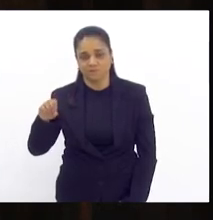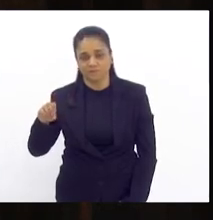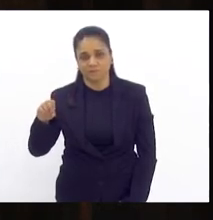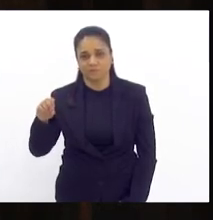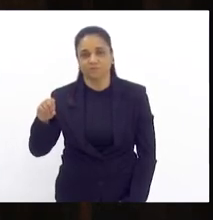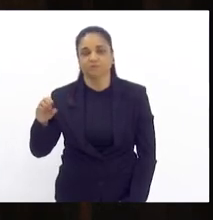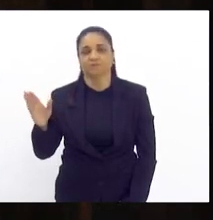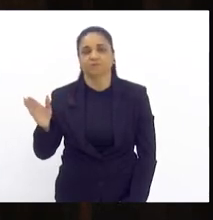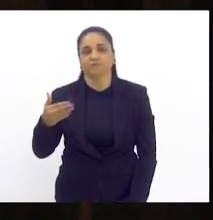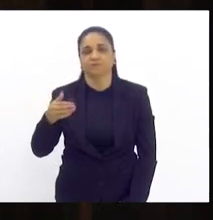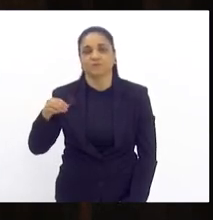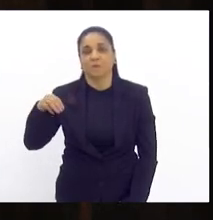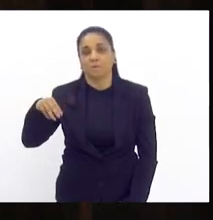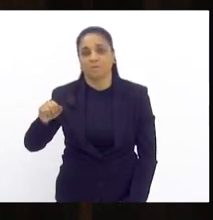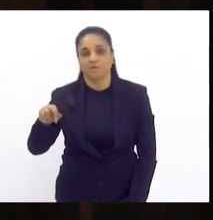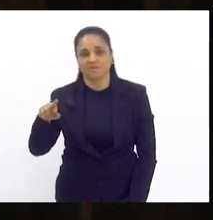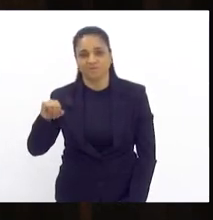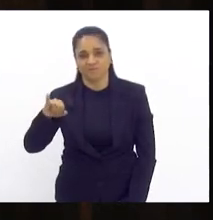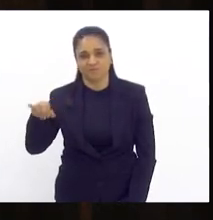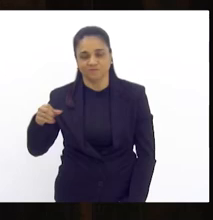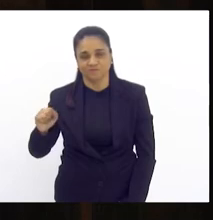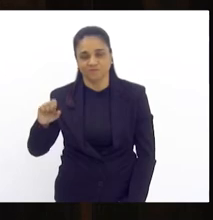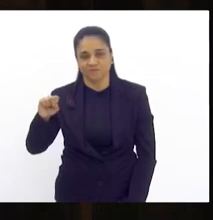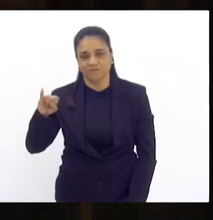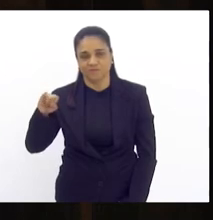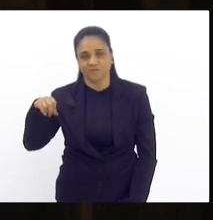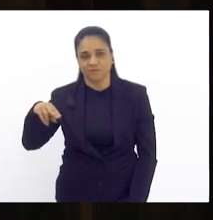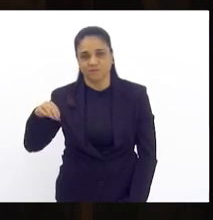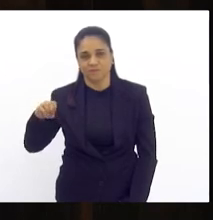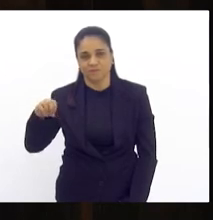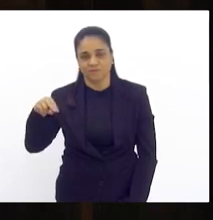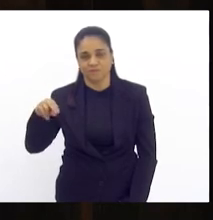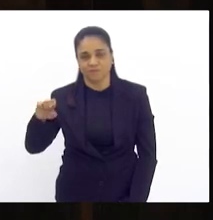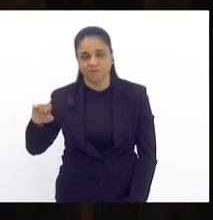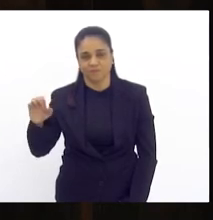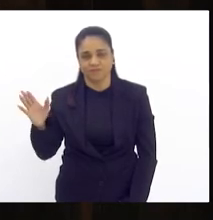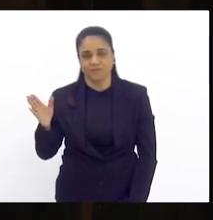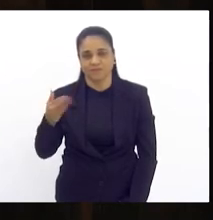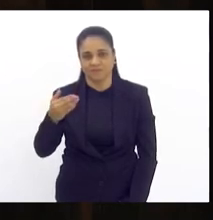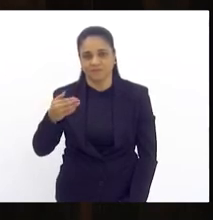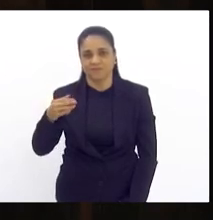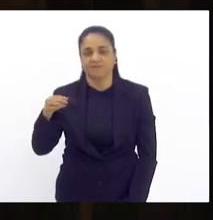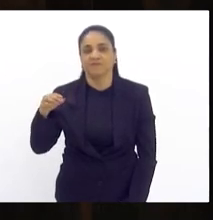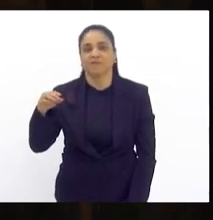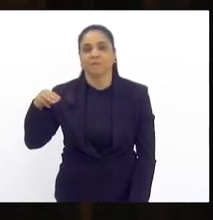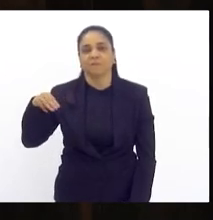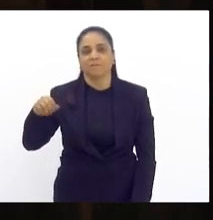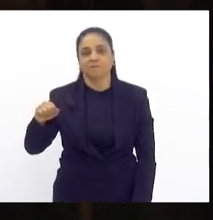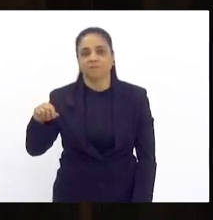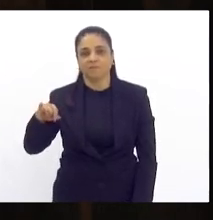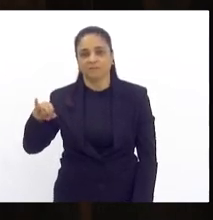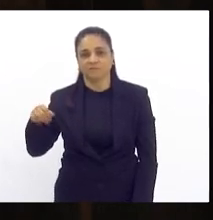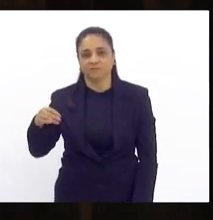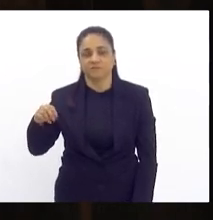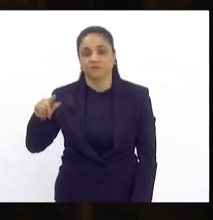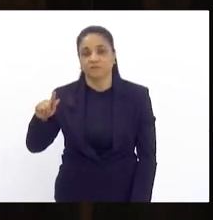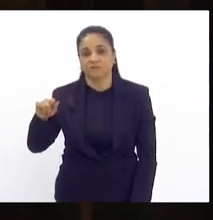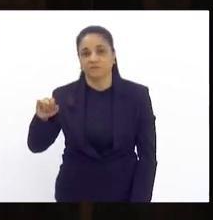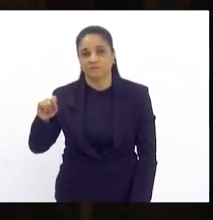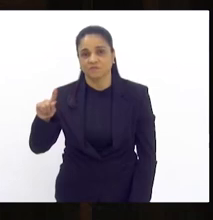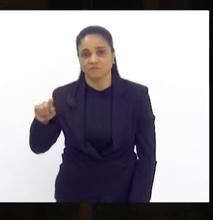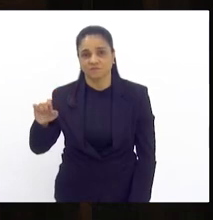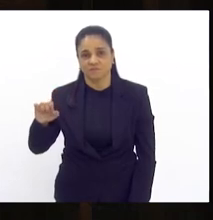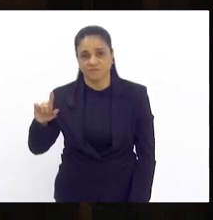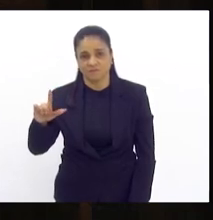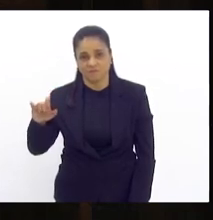Coelho. Major Simone Cristina Tavares Rodrigues. Major Gisele de Amorim